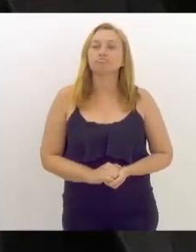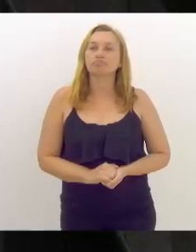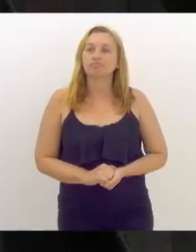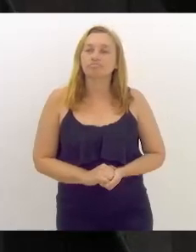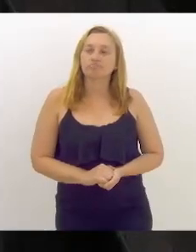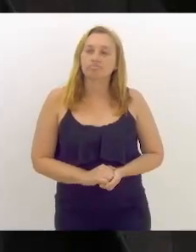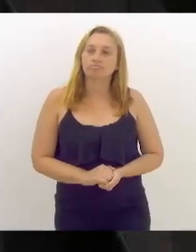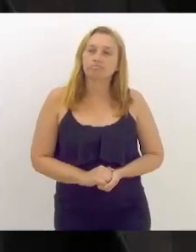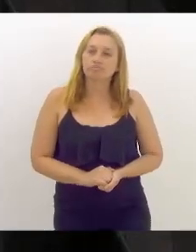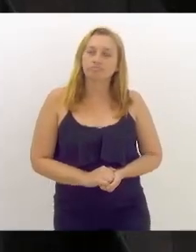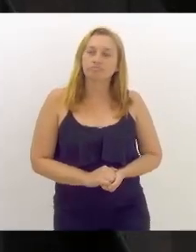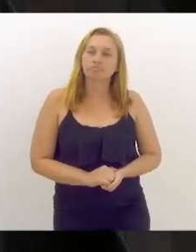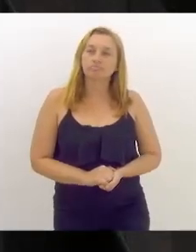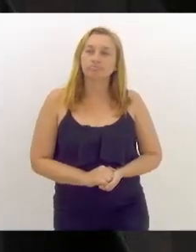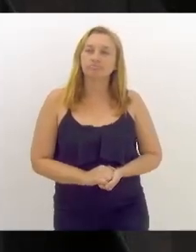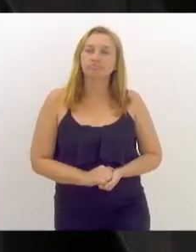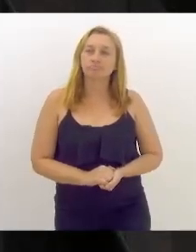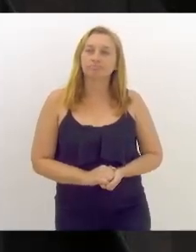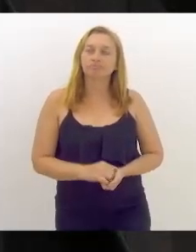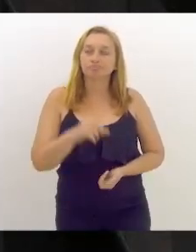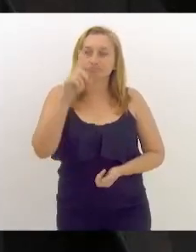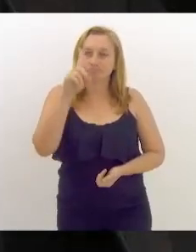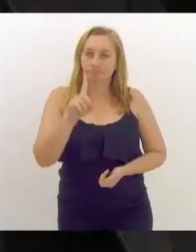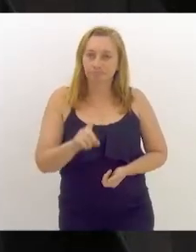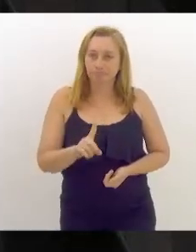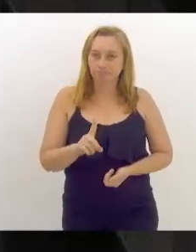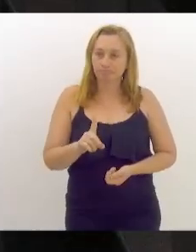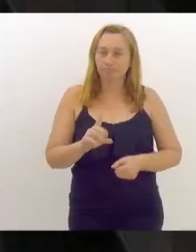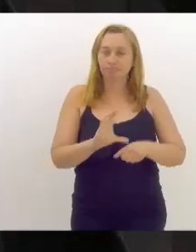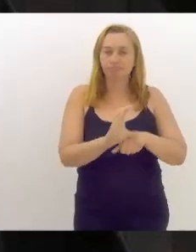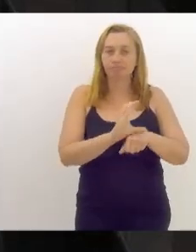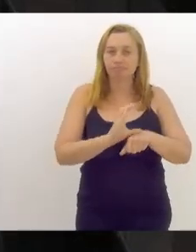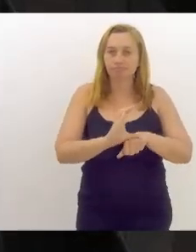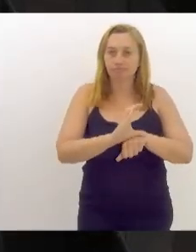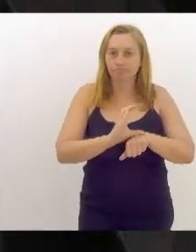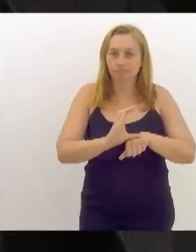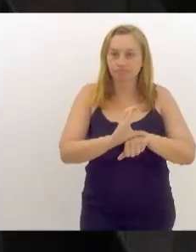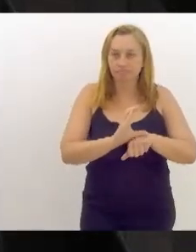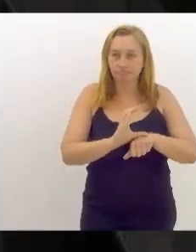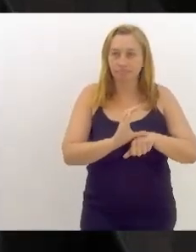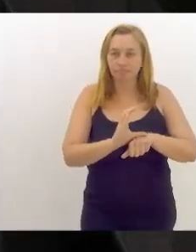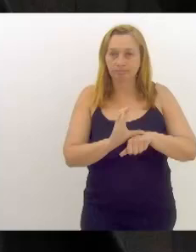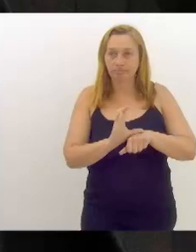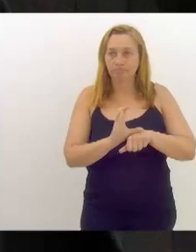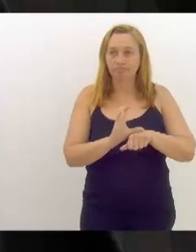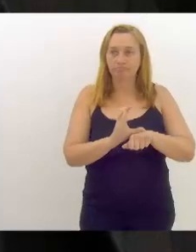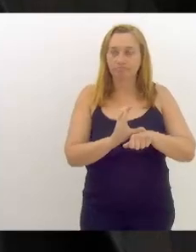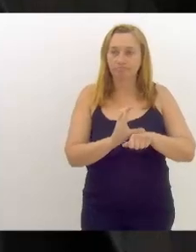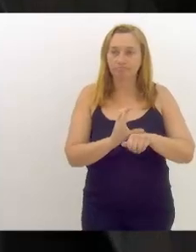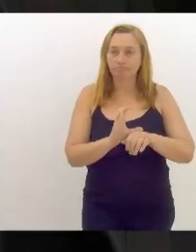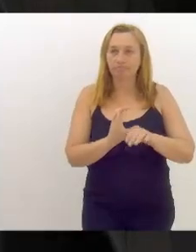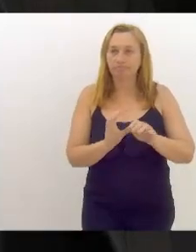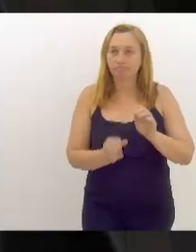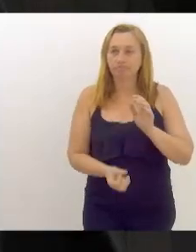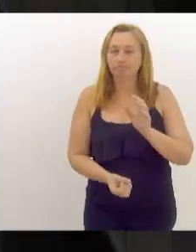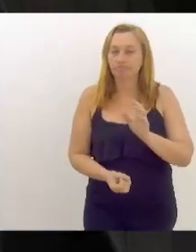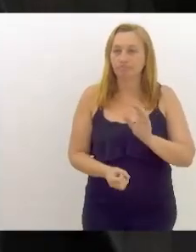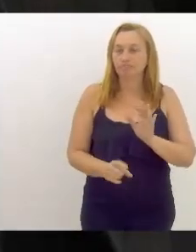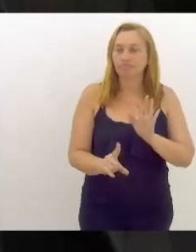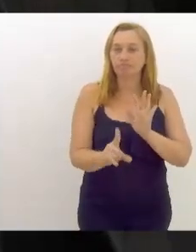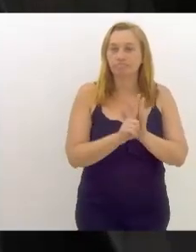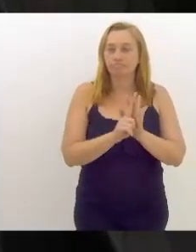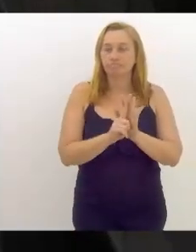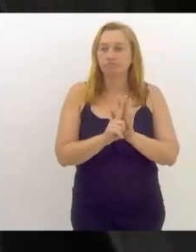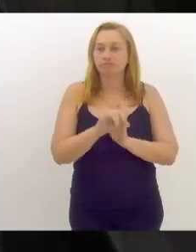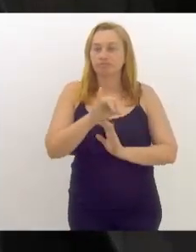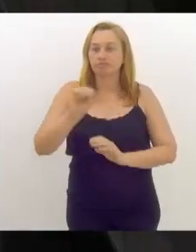usurpando o direito constitucional de legislar sobre ICMS dos